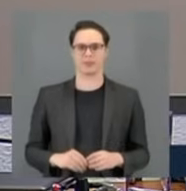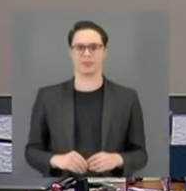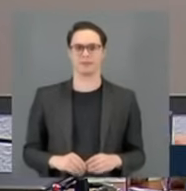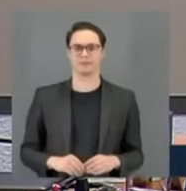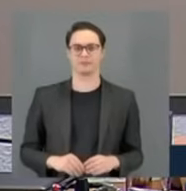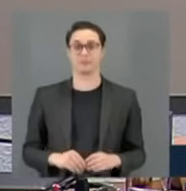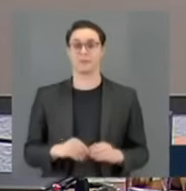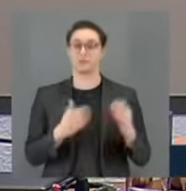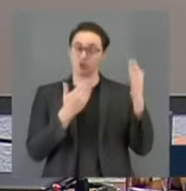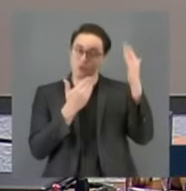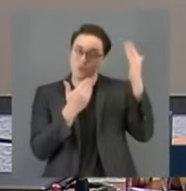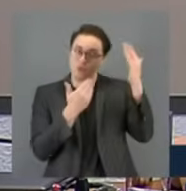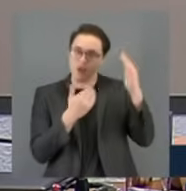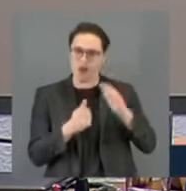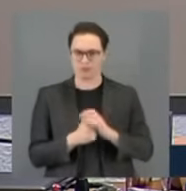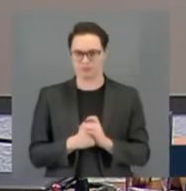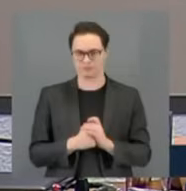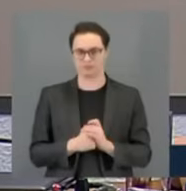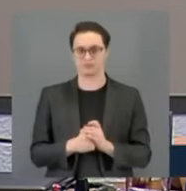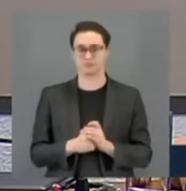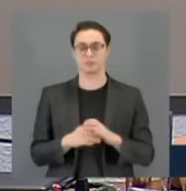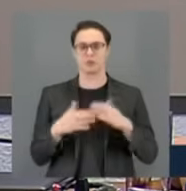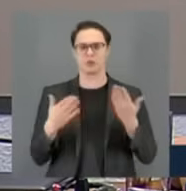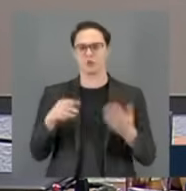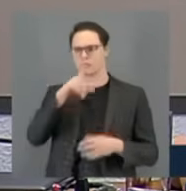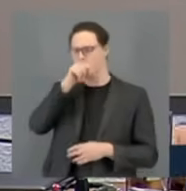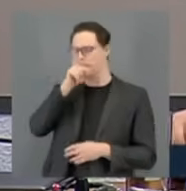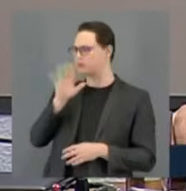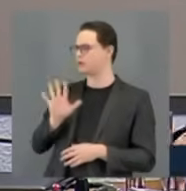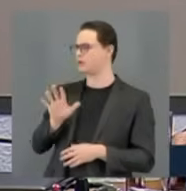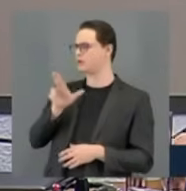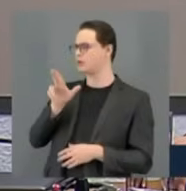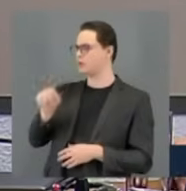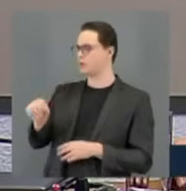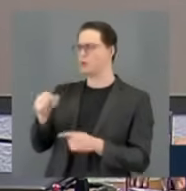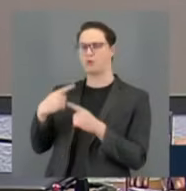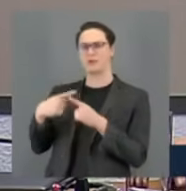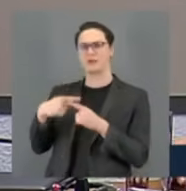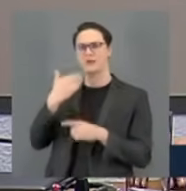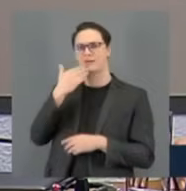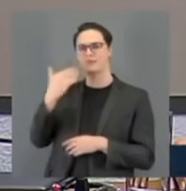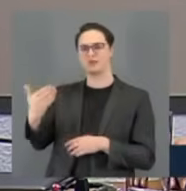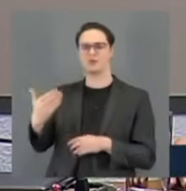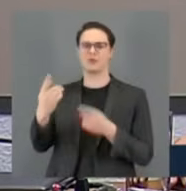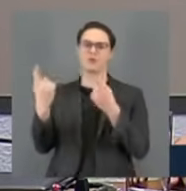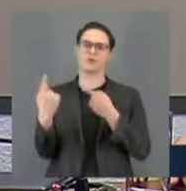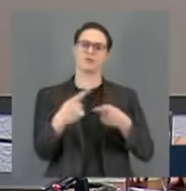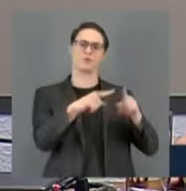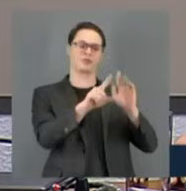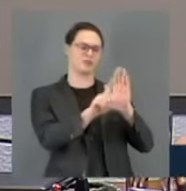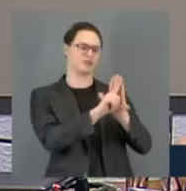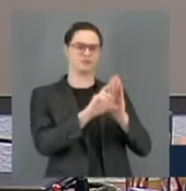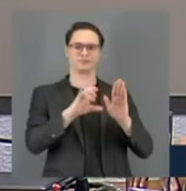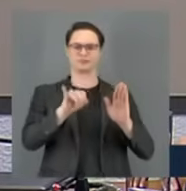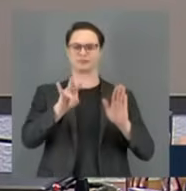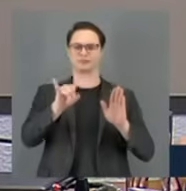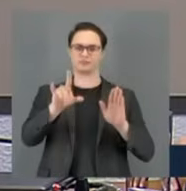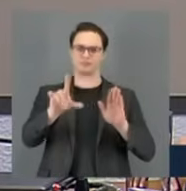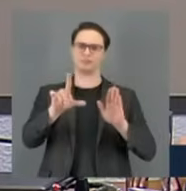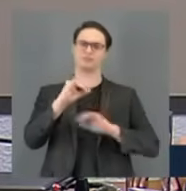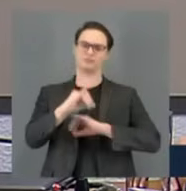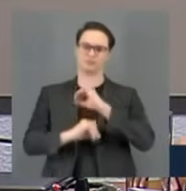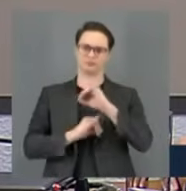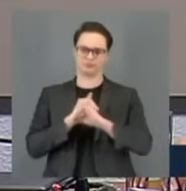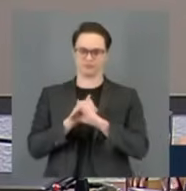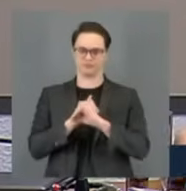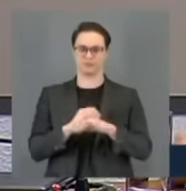O Twitter negou esse acesso, porque essa solicitação feria o marco civil da internet. E